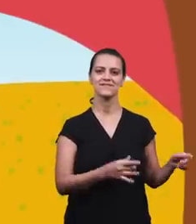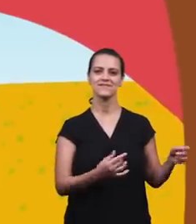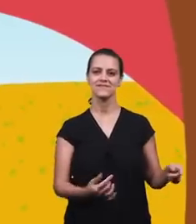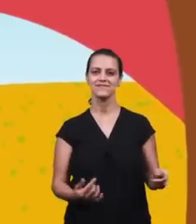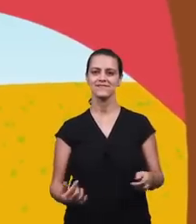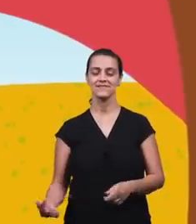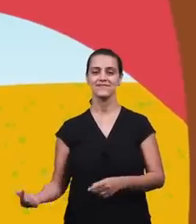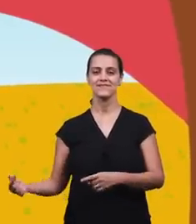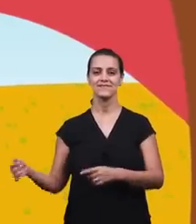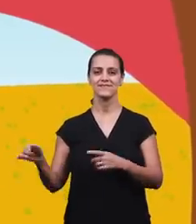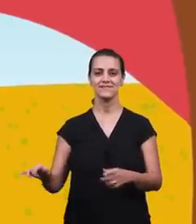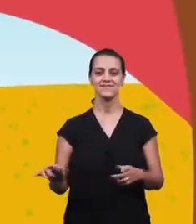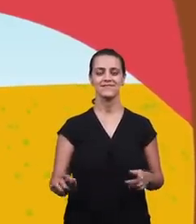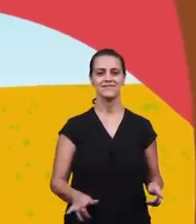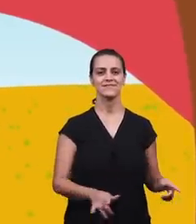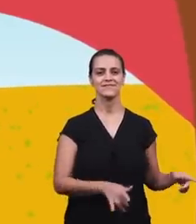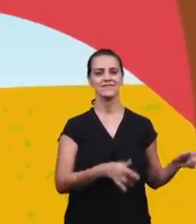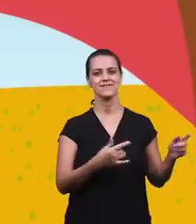Música